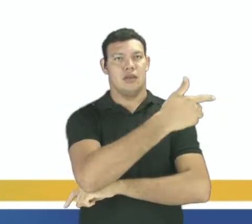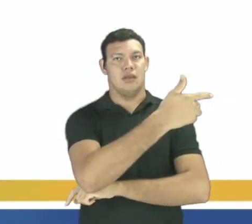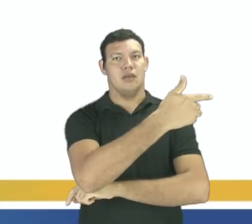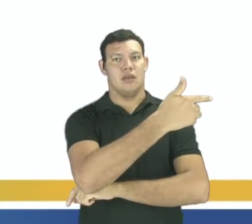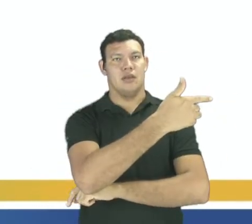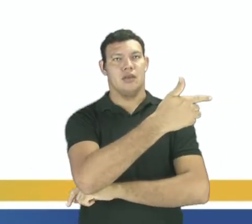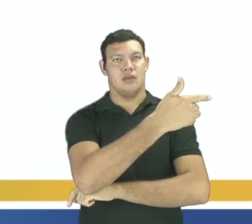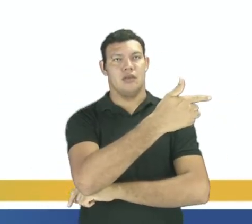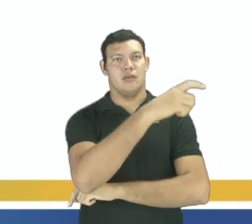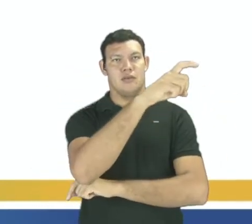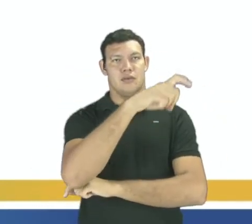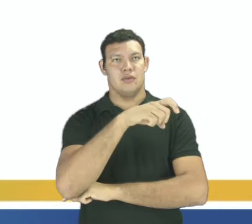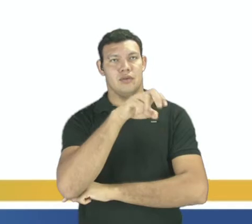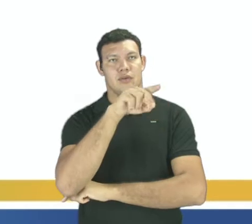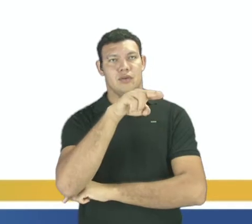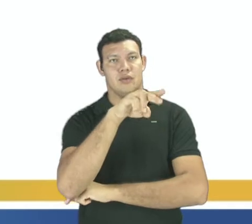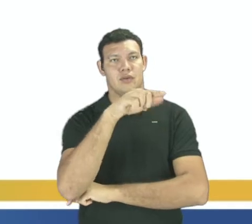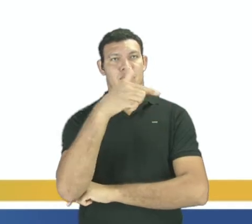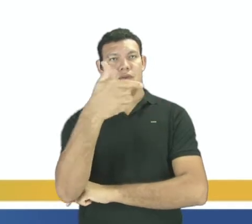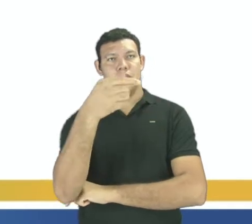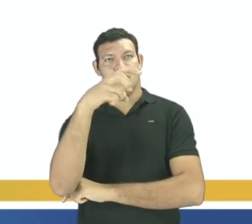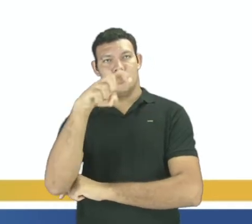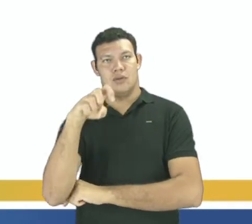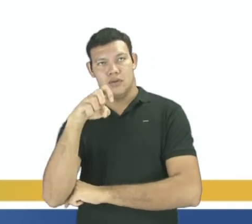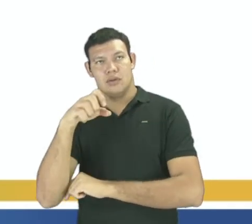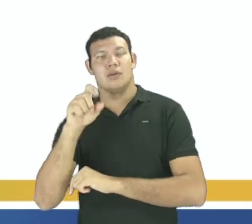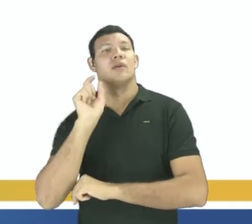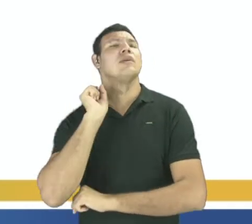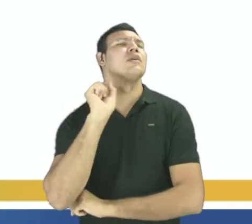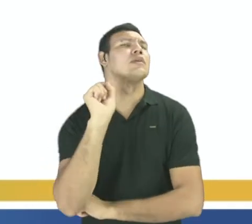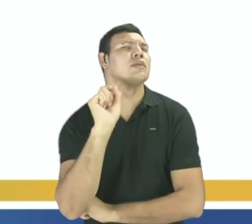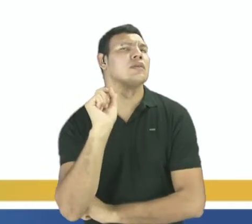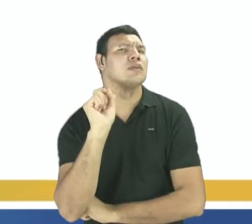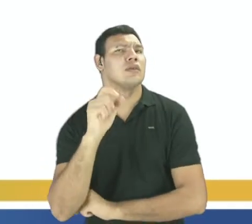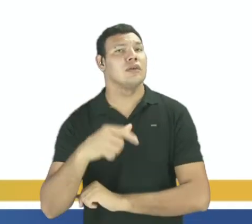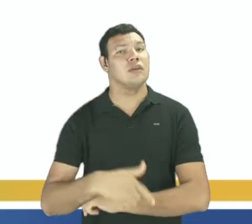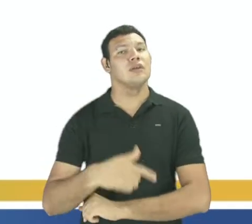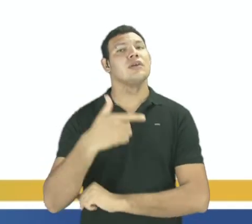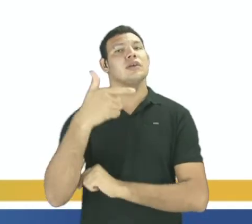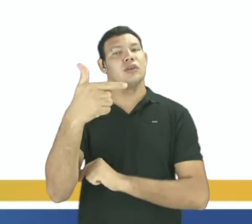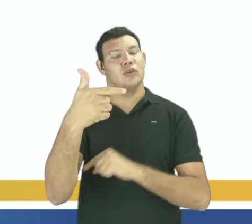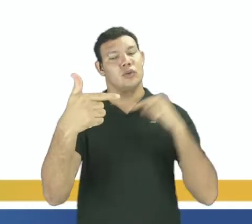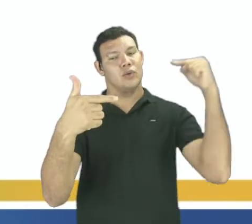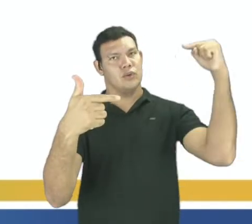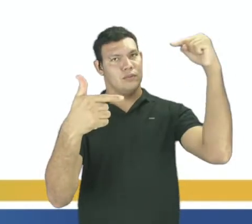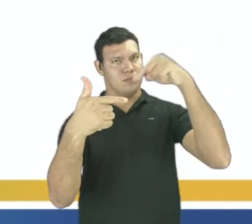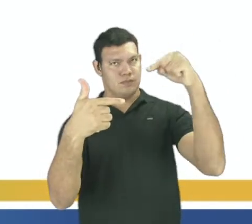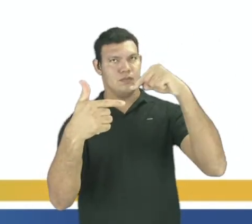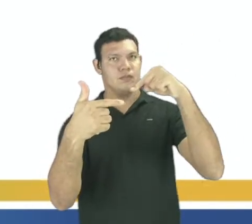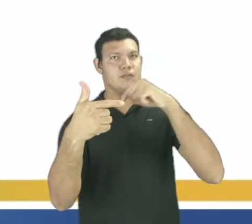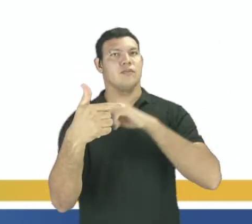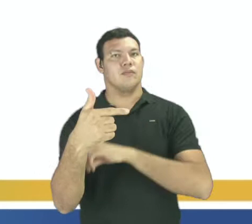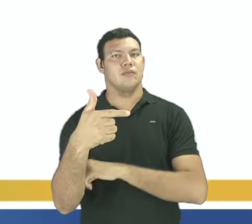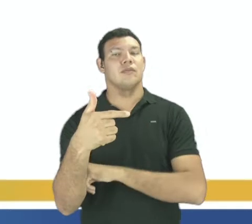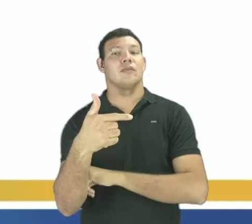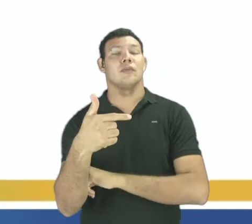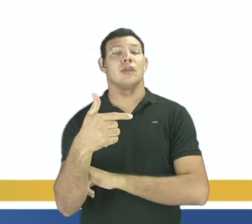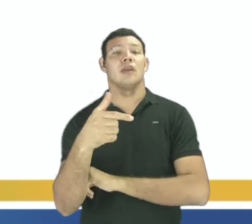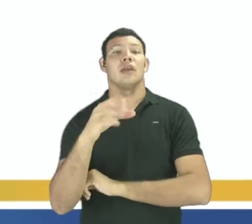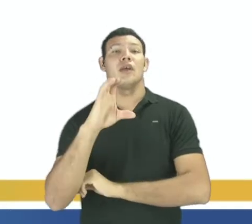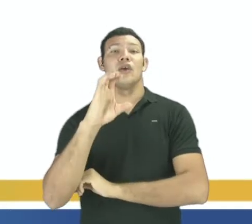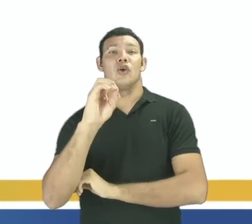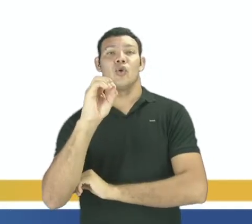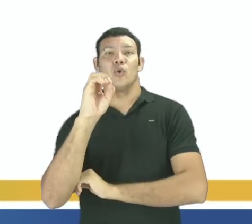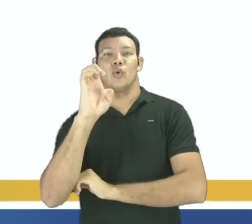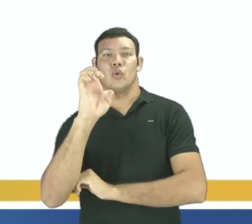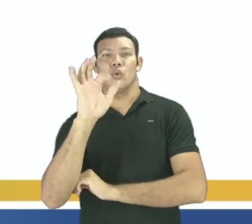a 2x. Então, isso implica dizer que esse 2 do polinômio ou do monômio, ele